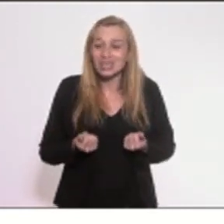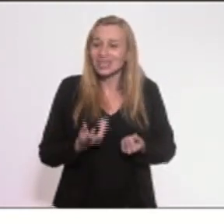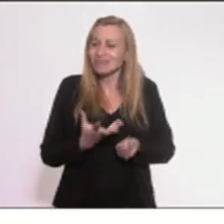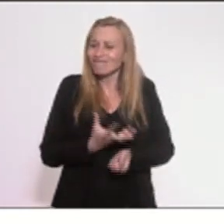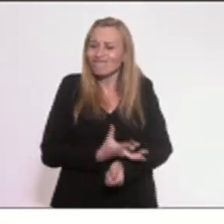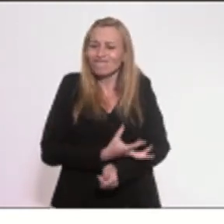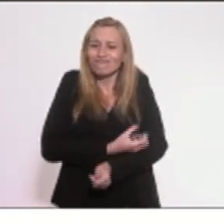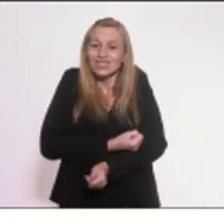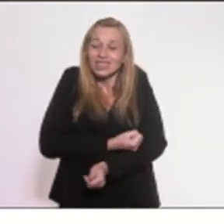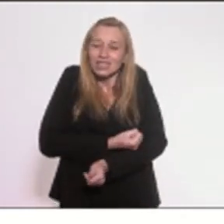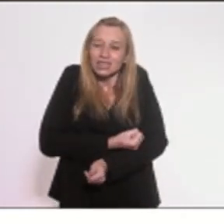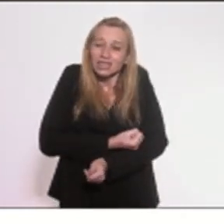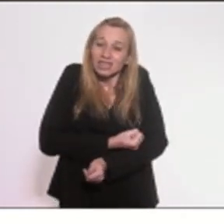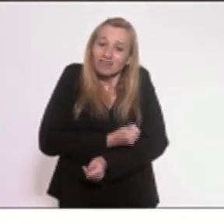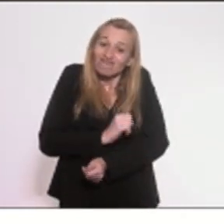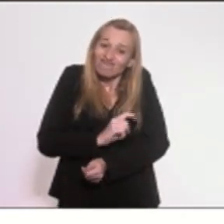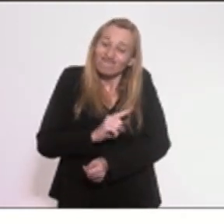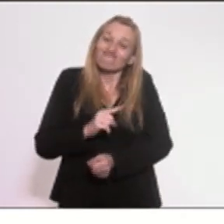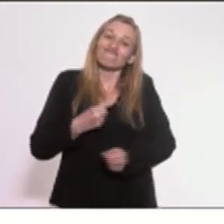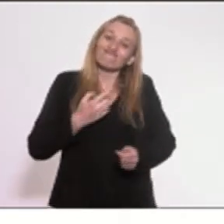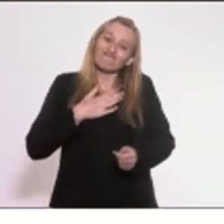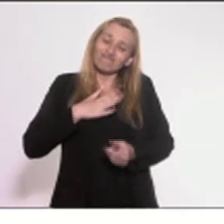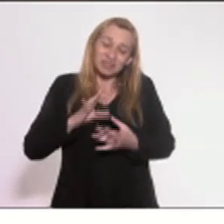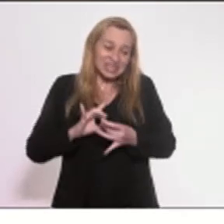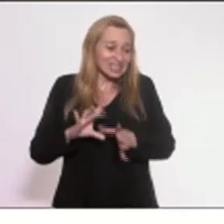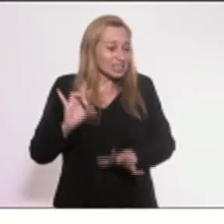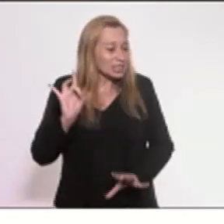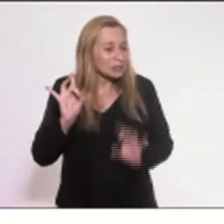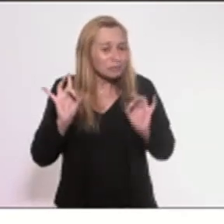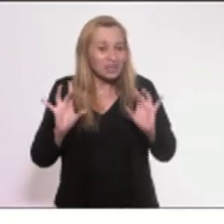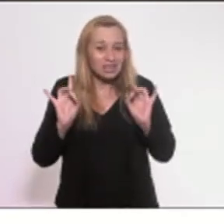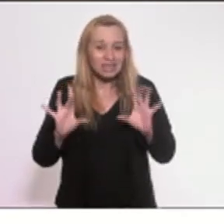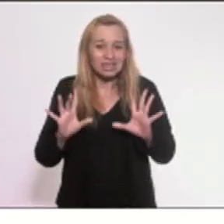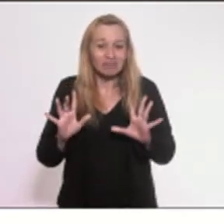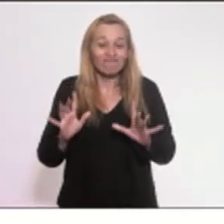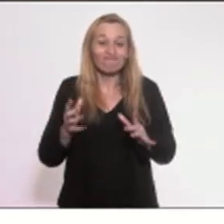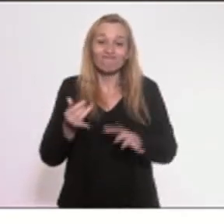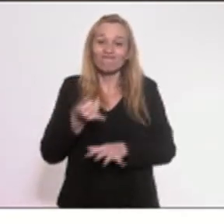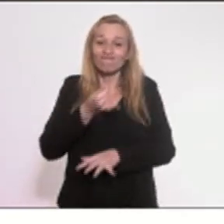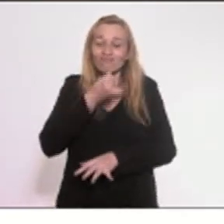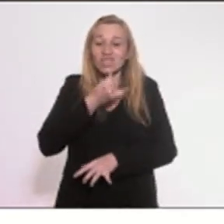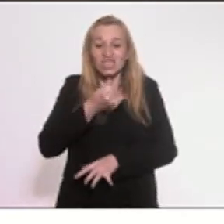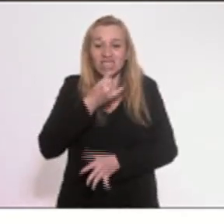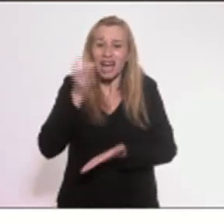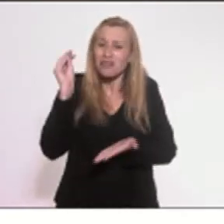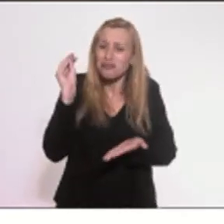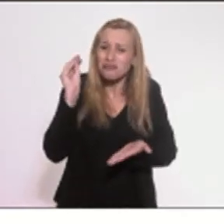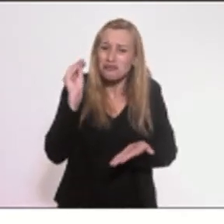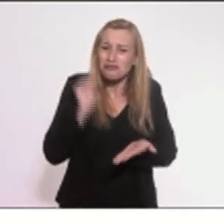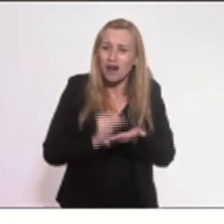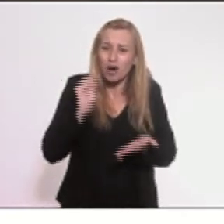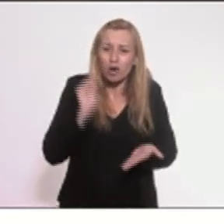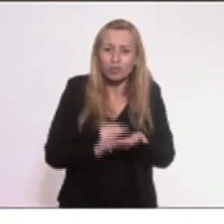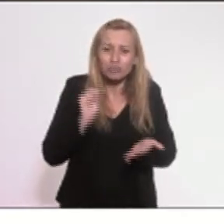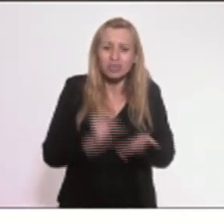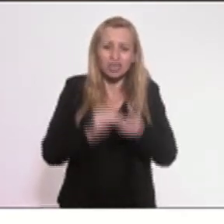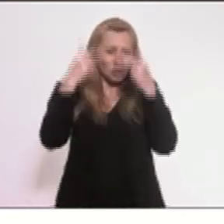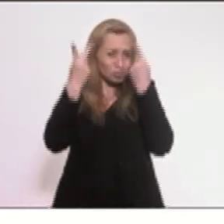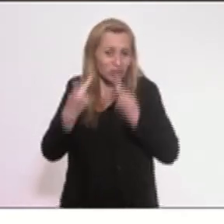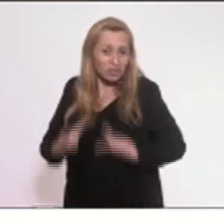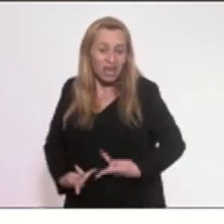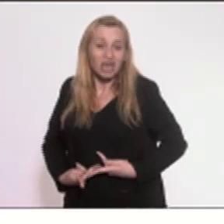comovidos, mas também me deixa especialmente indignada a falta de humanidade